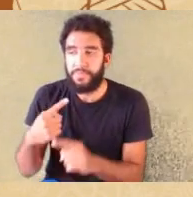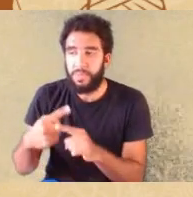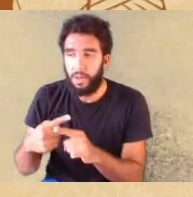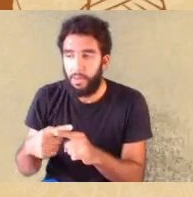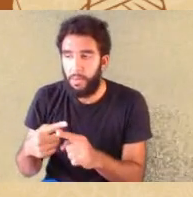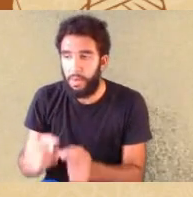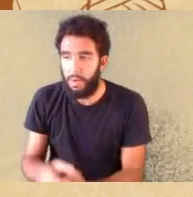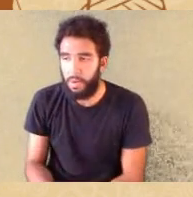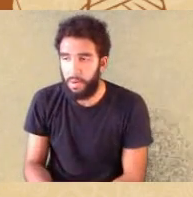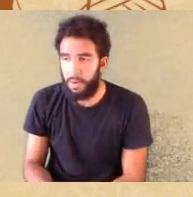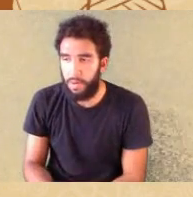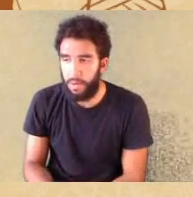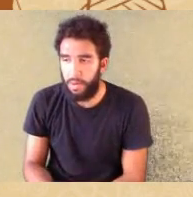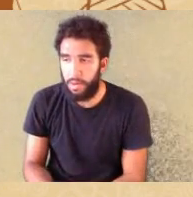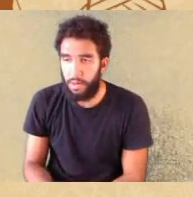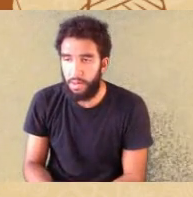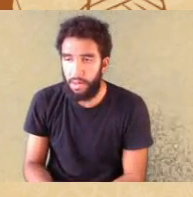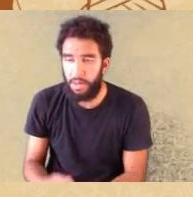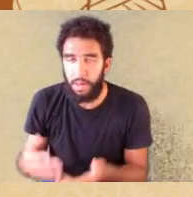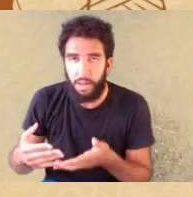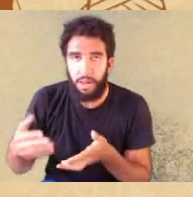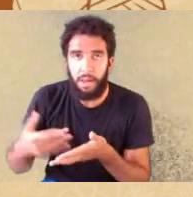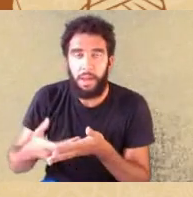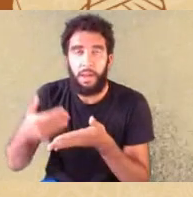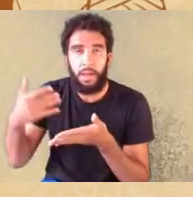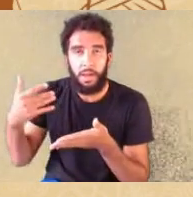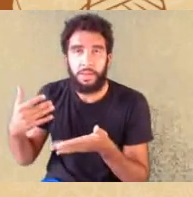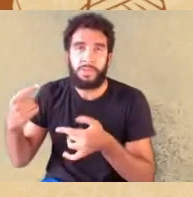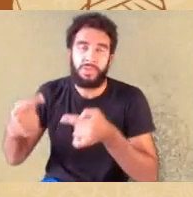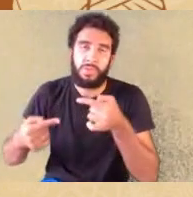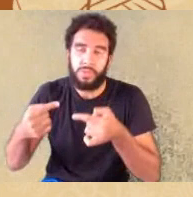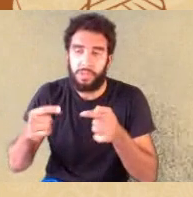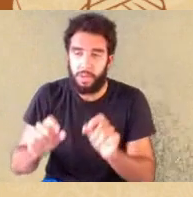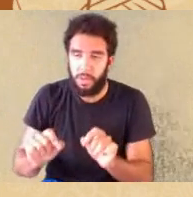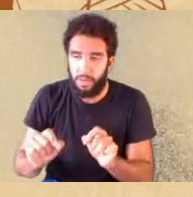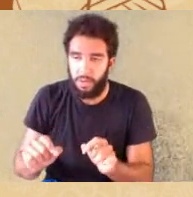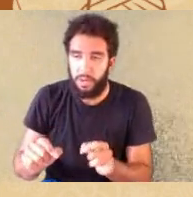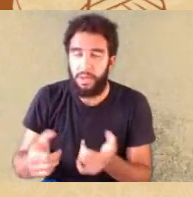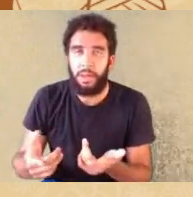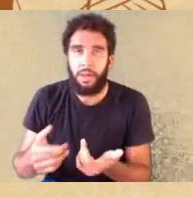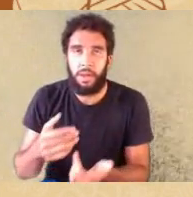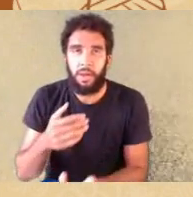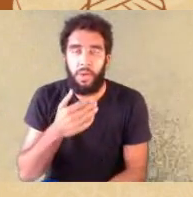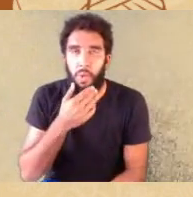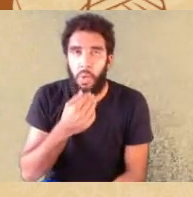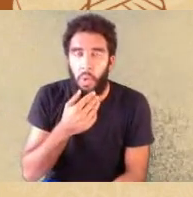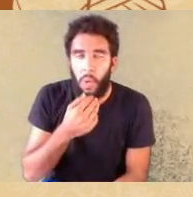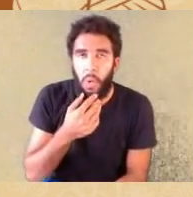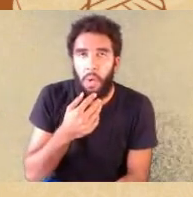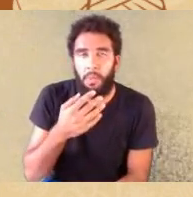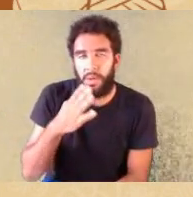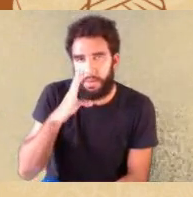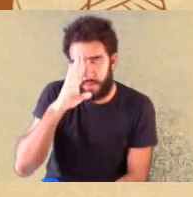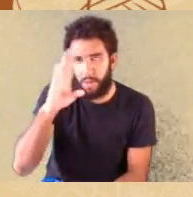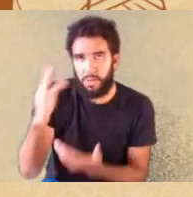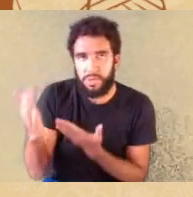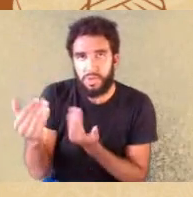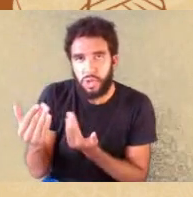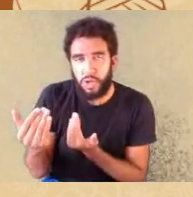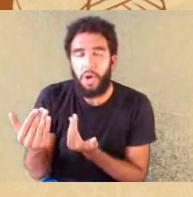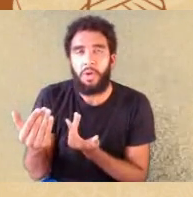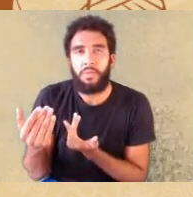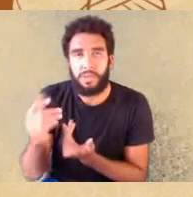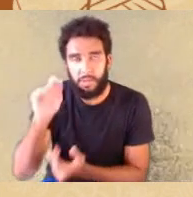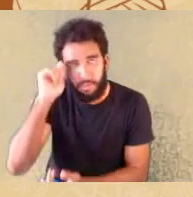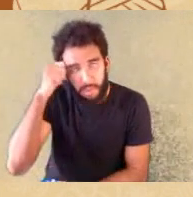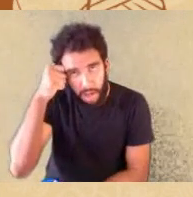A mais recente discussão é aquele que a polícia tem pego fotos de homens negros, de jovens, principalmente jovens negros, no Facebook, ou tiram fotos,